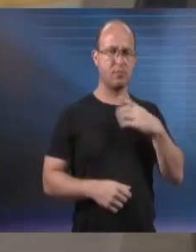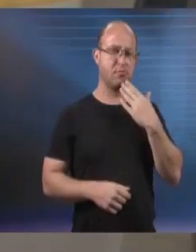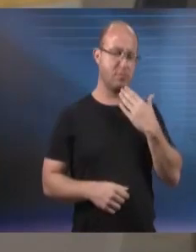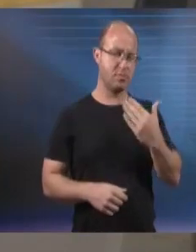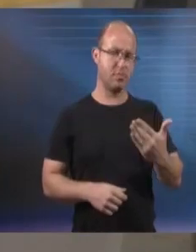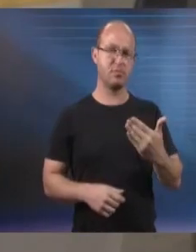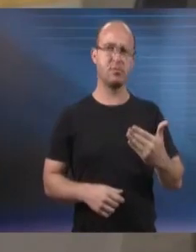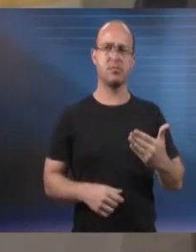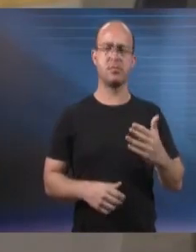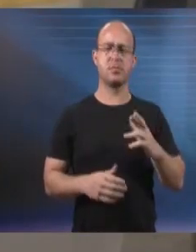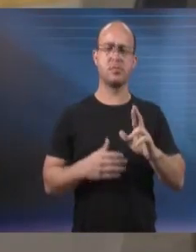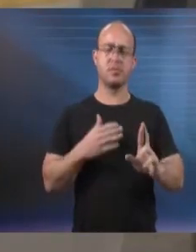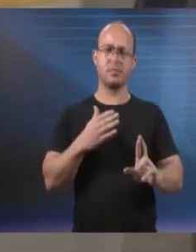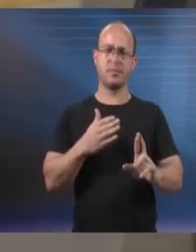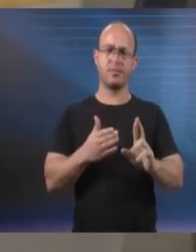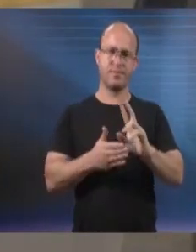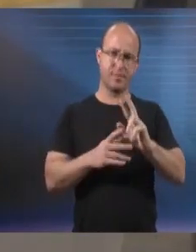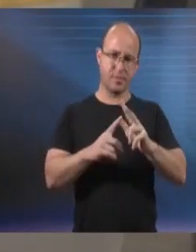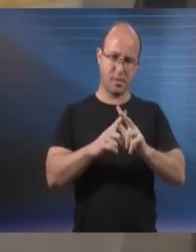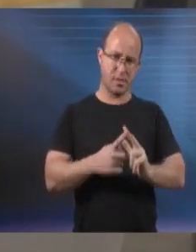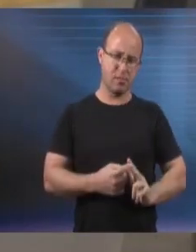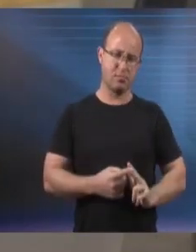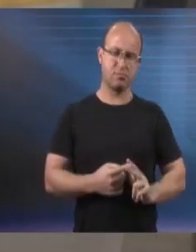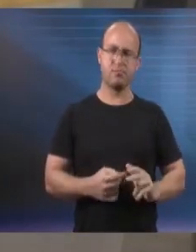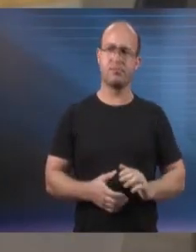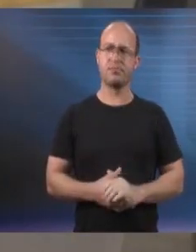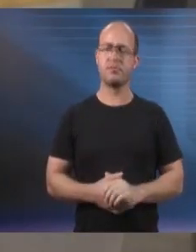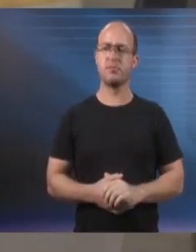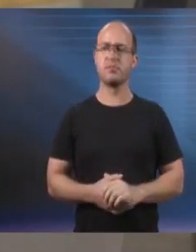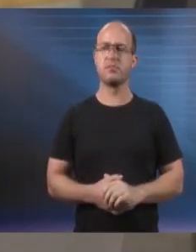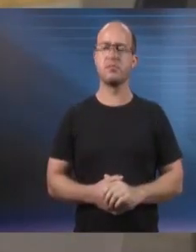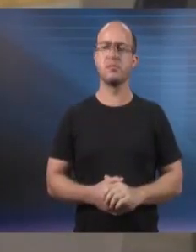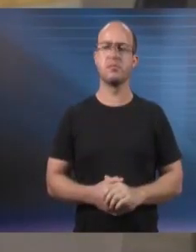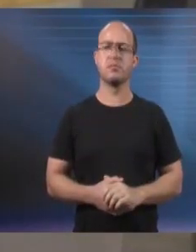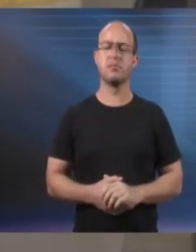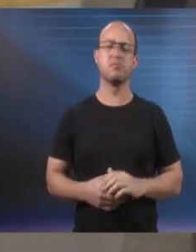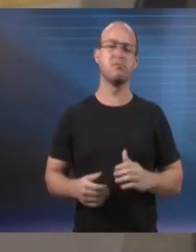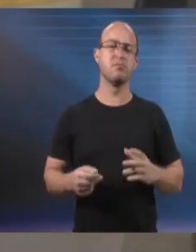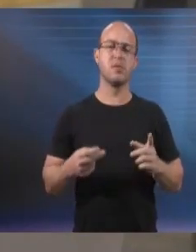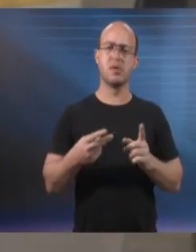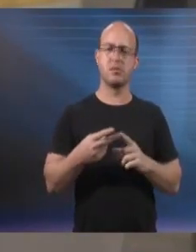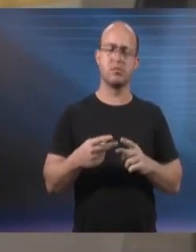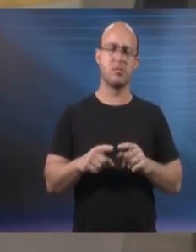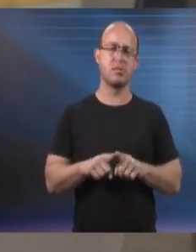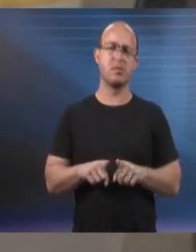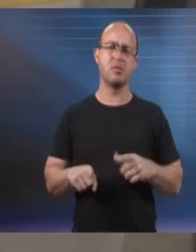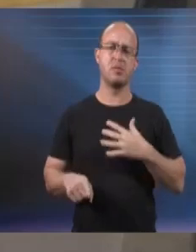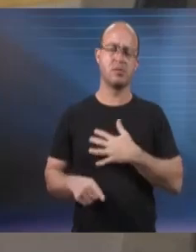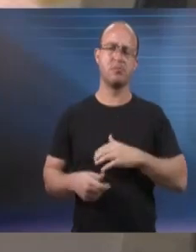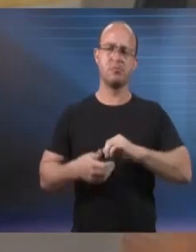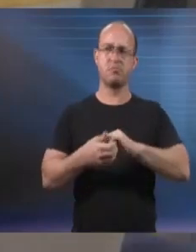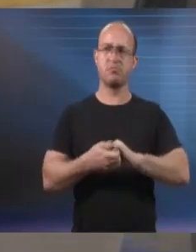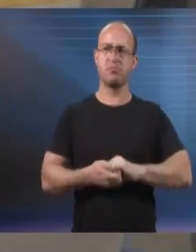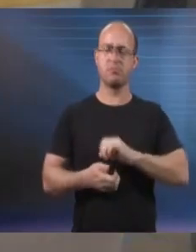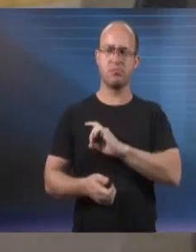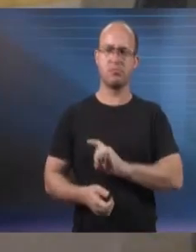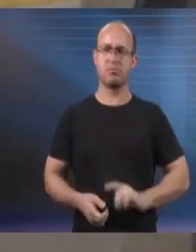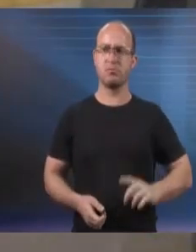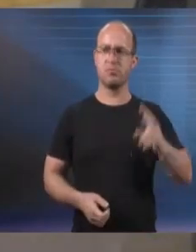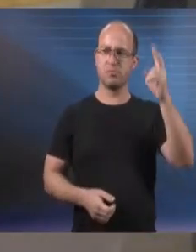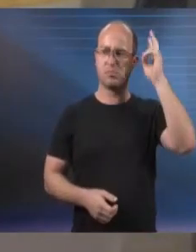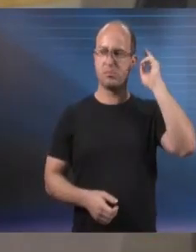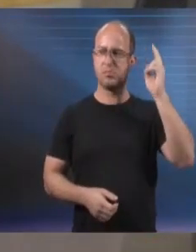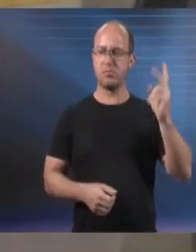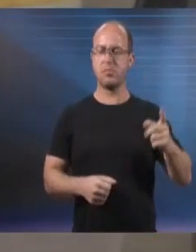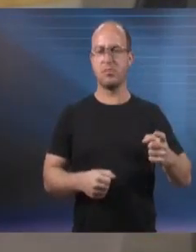essa reforma. Senhor presidente, eu quero também aqui saudar o colega deputado Vivaldo Costa,